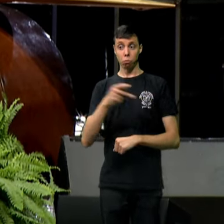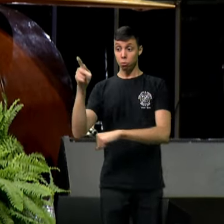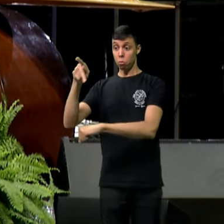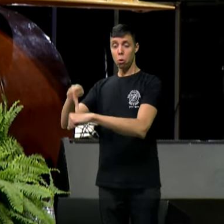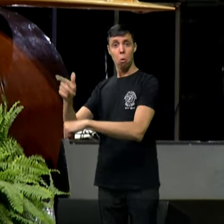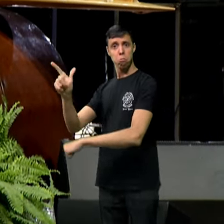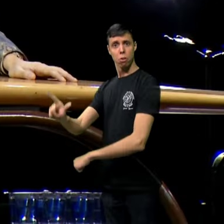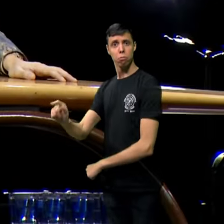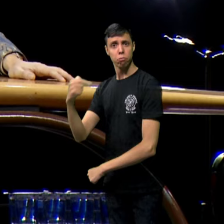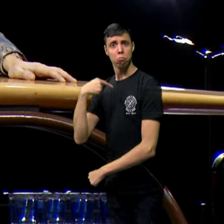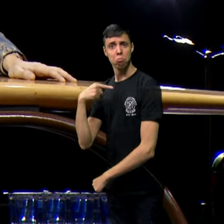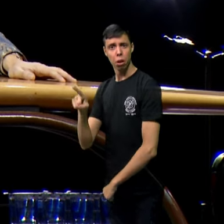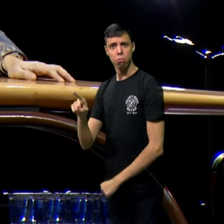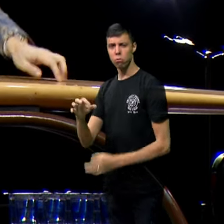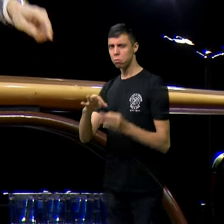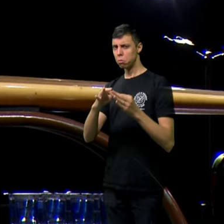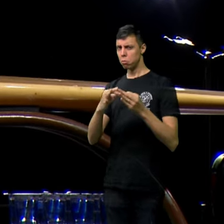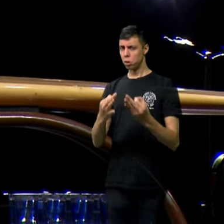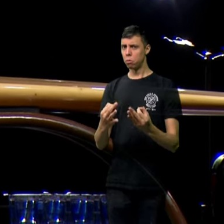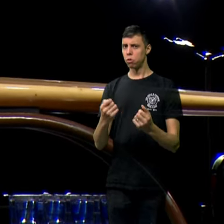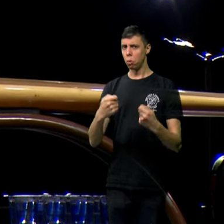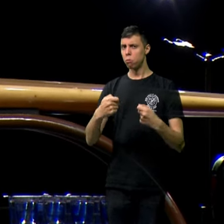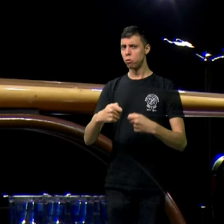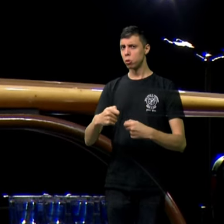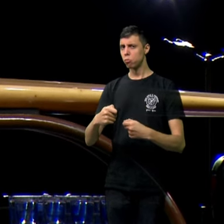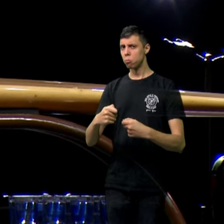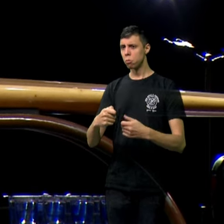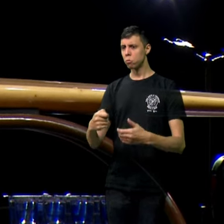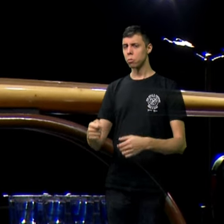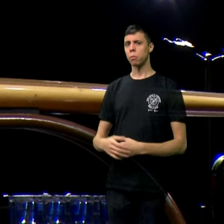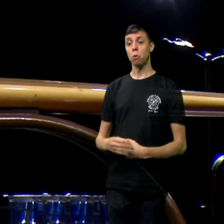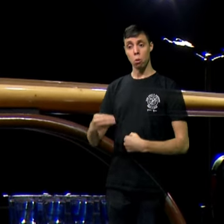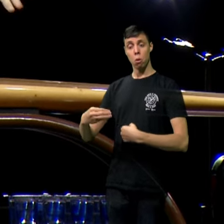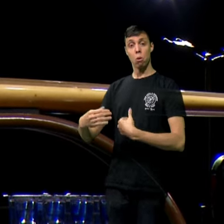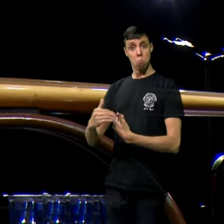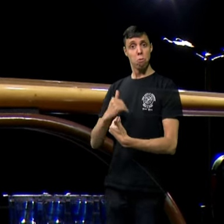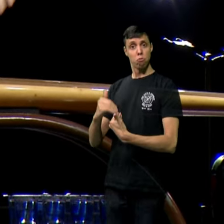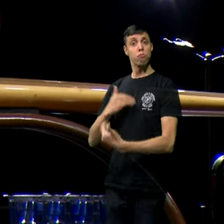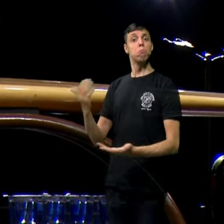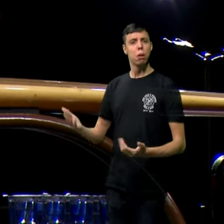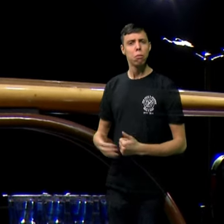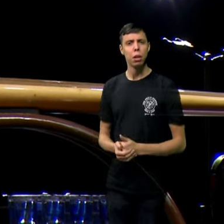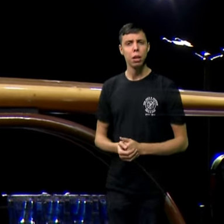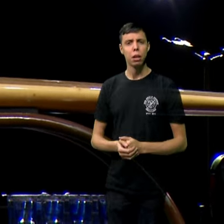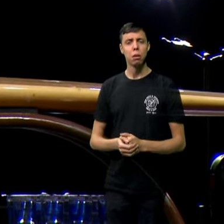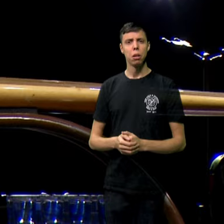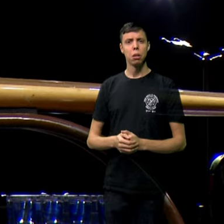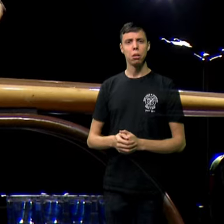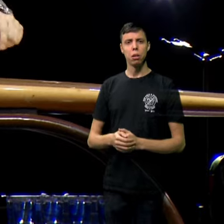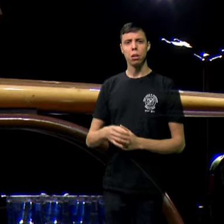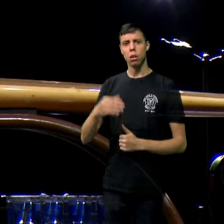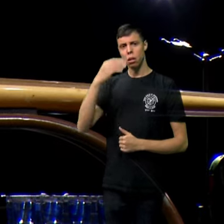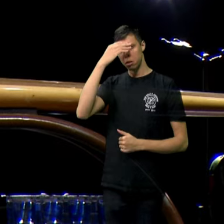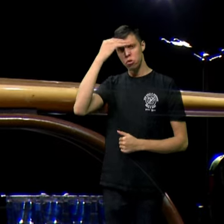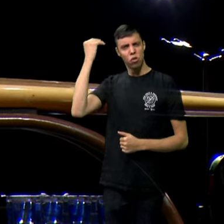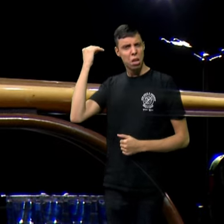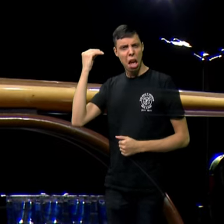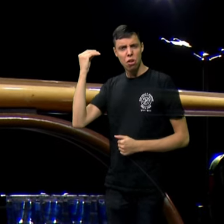nações? Bem simples. Deus me disse, abre negócio com eles, não com os cristãos. Esquece os cristãos, porque eu nunca fiz negócio com